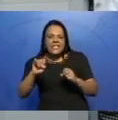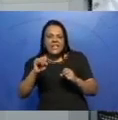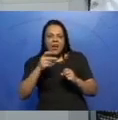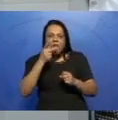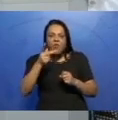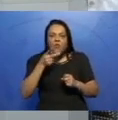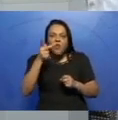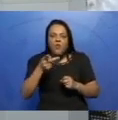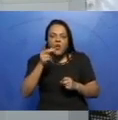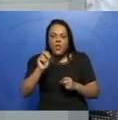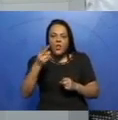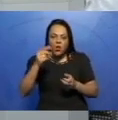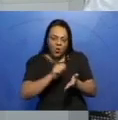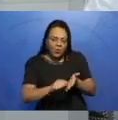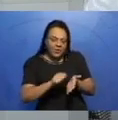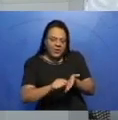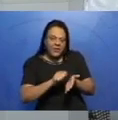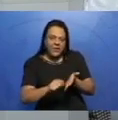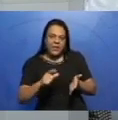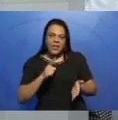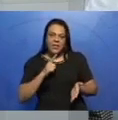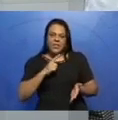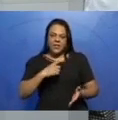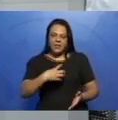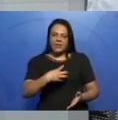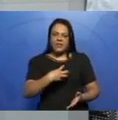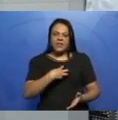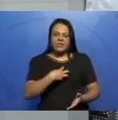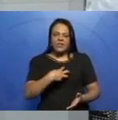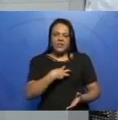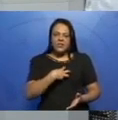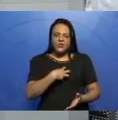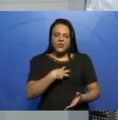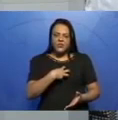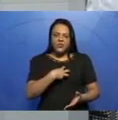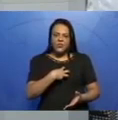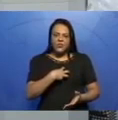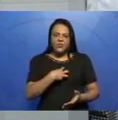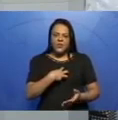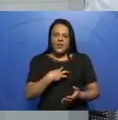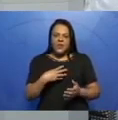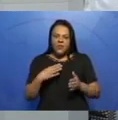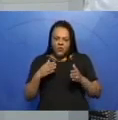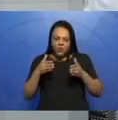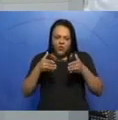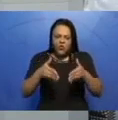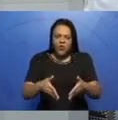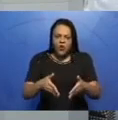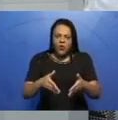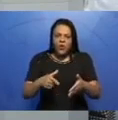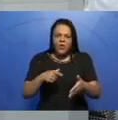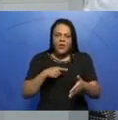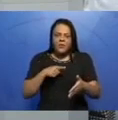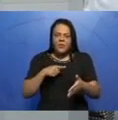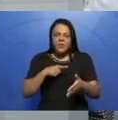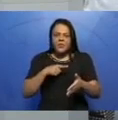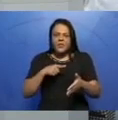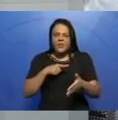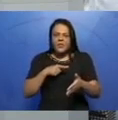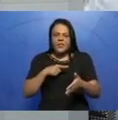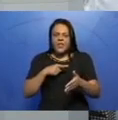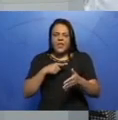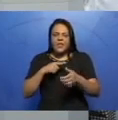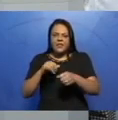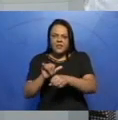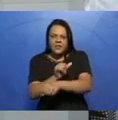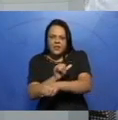produzimos efeitos de sentido, enfatizamos ou atenuamos no nosso discurso. Deixamos marcas, pistas